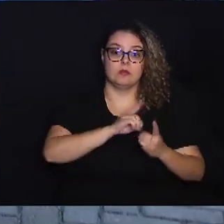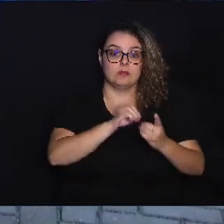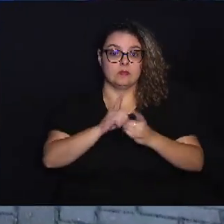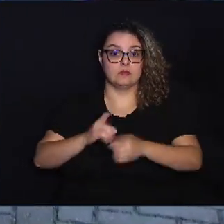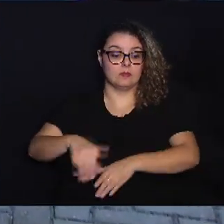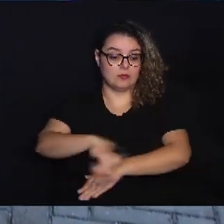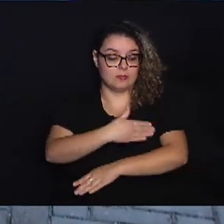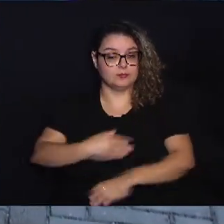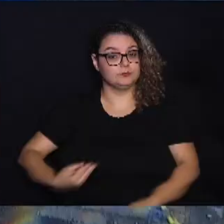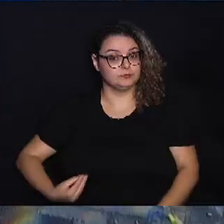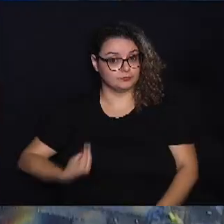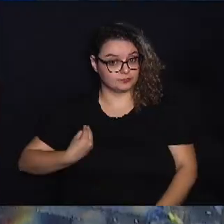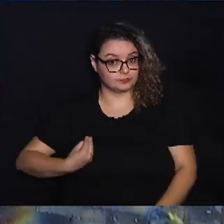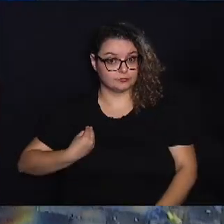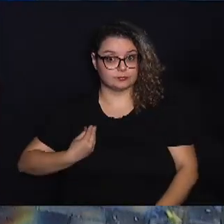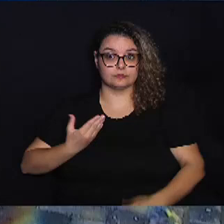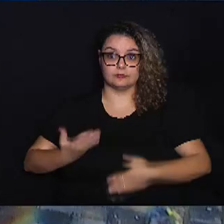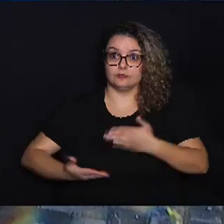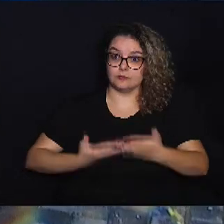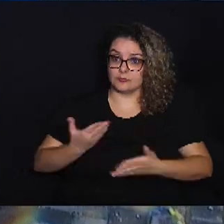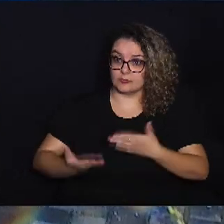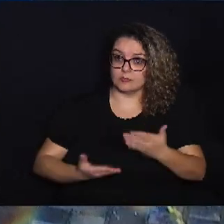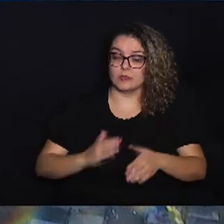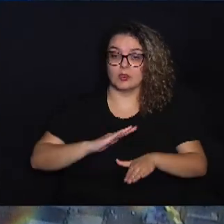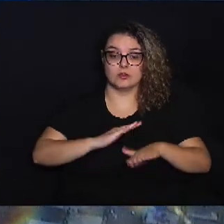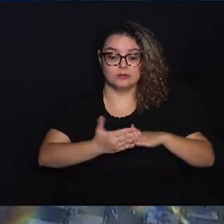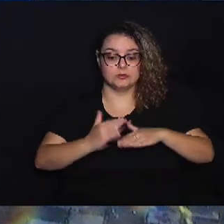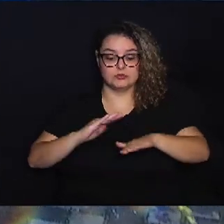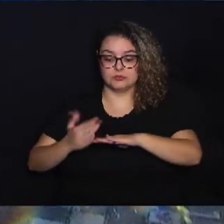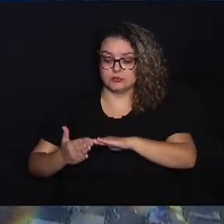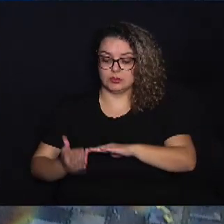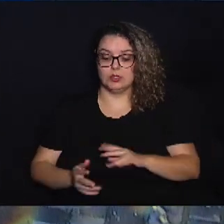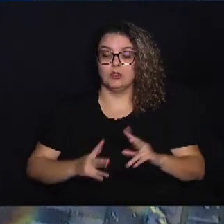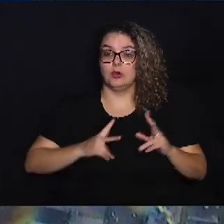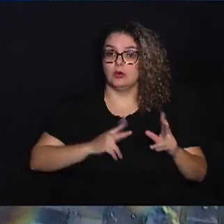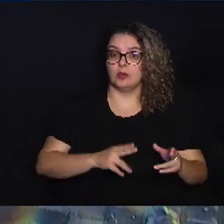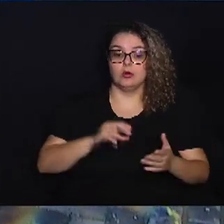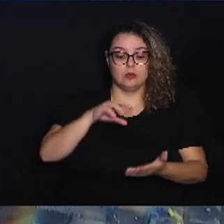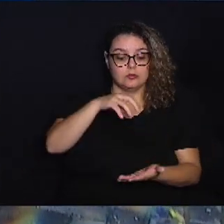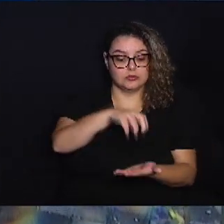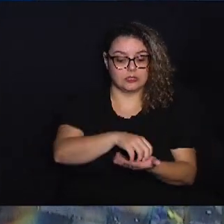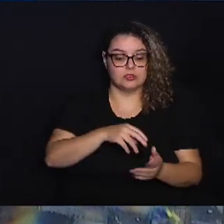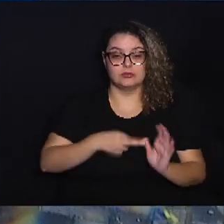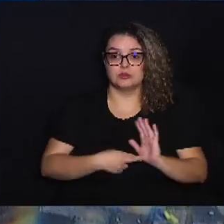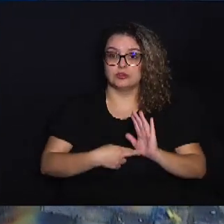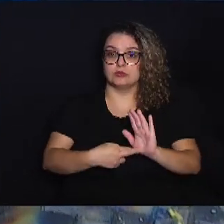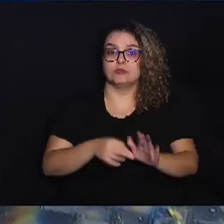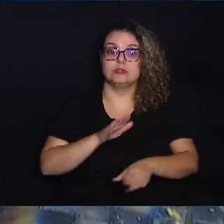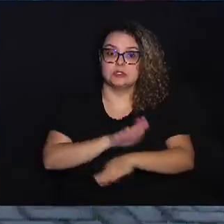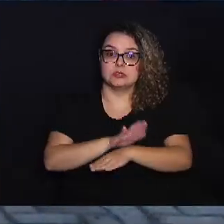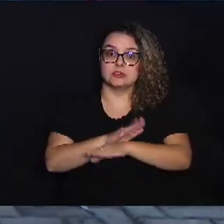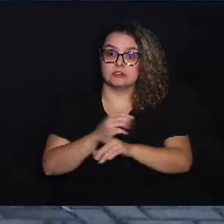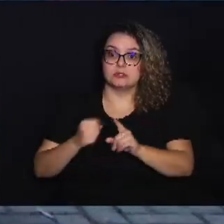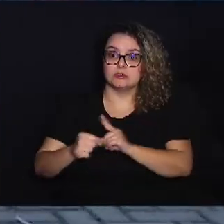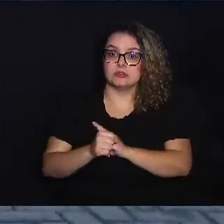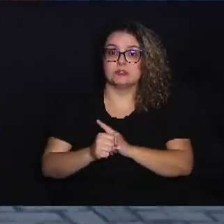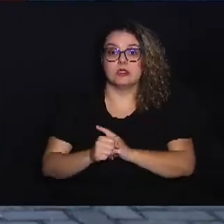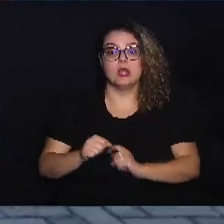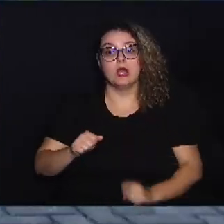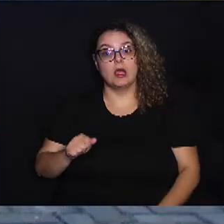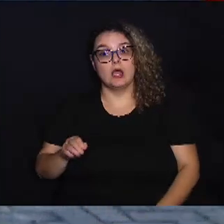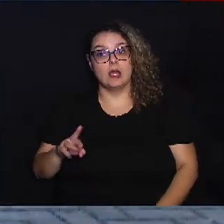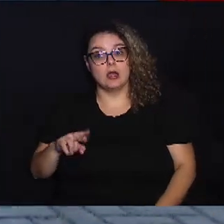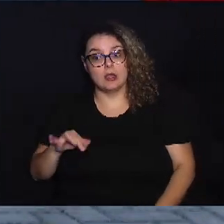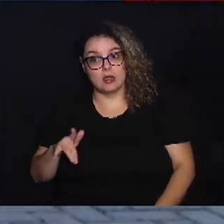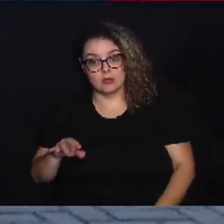rua, serviços localizados nos bairros, como centros de referência de assistência social, abrigos municipais